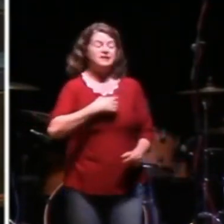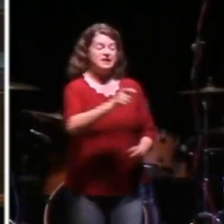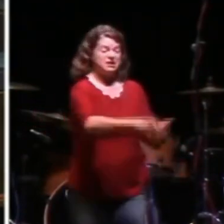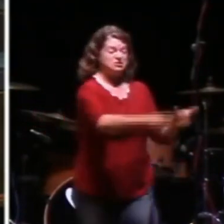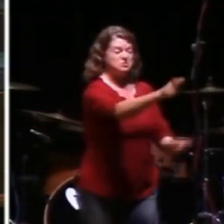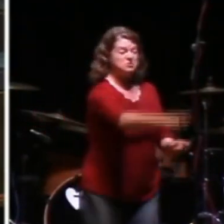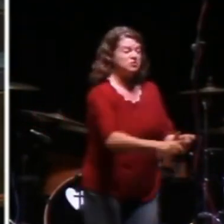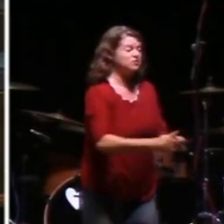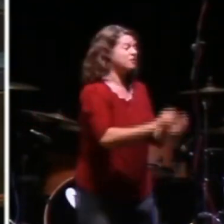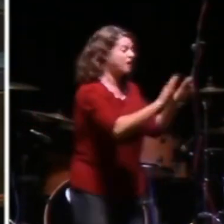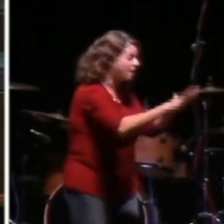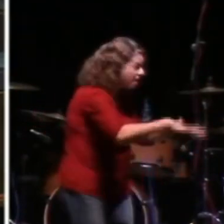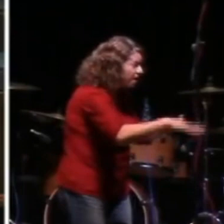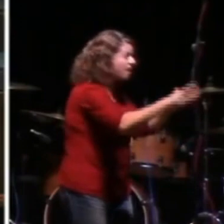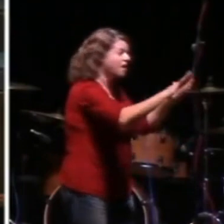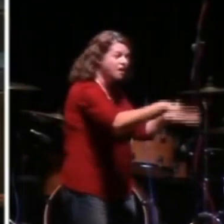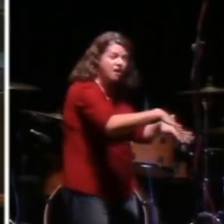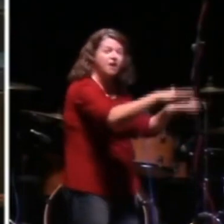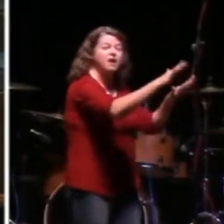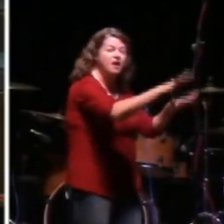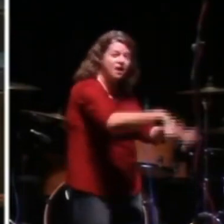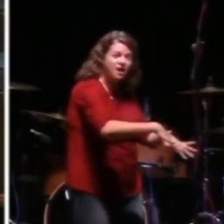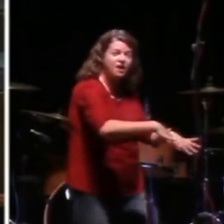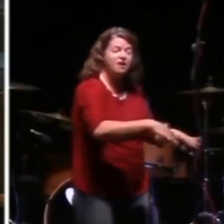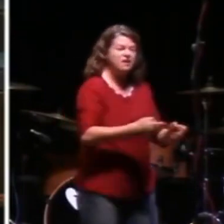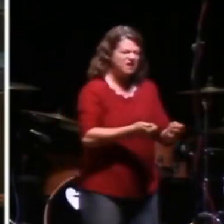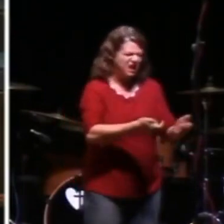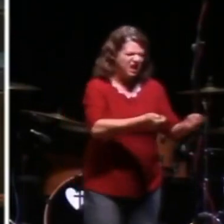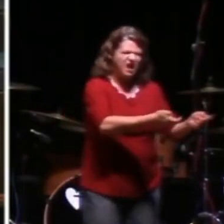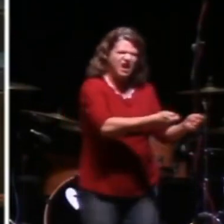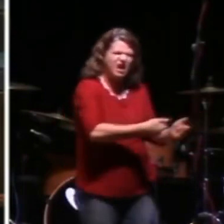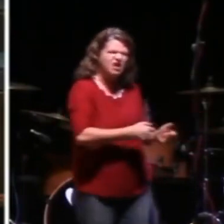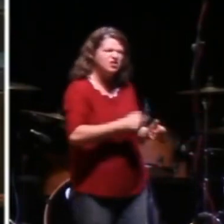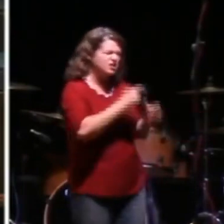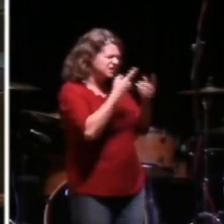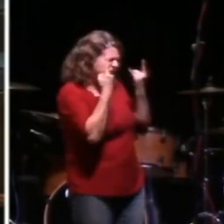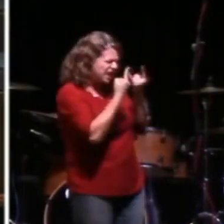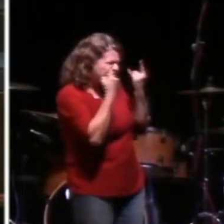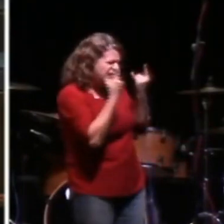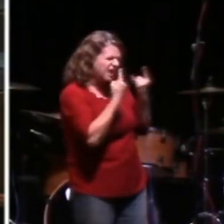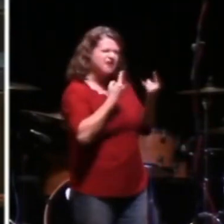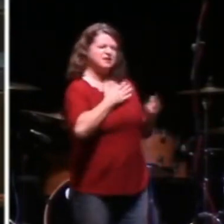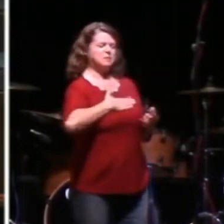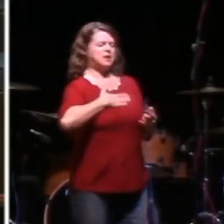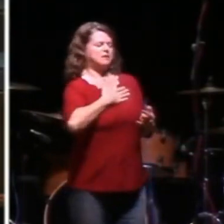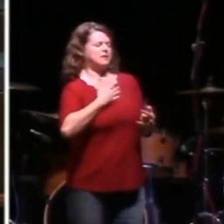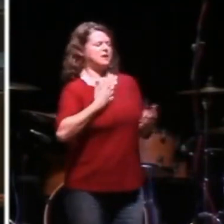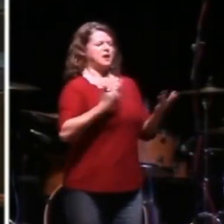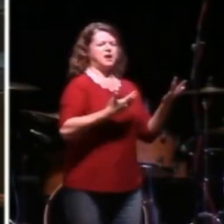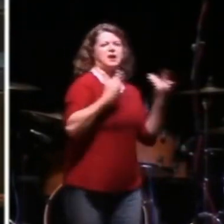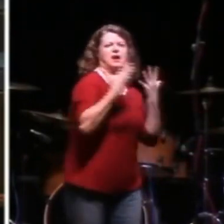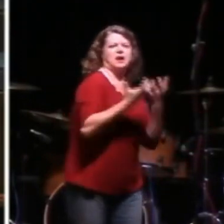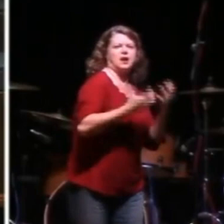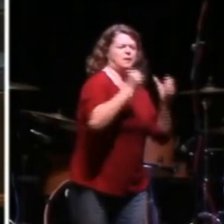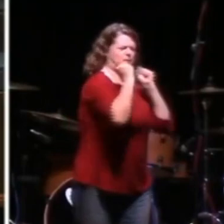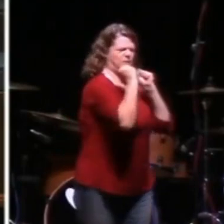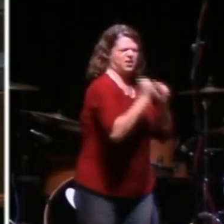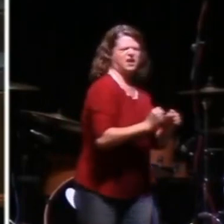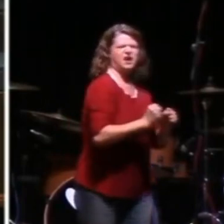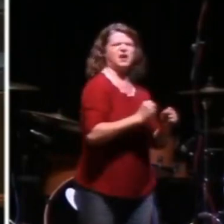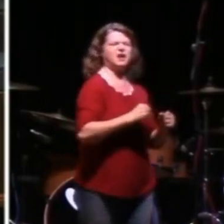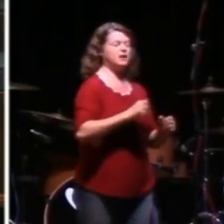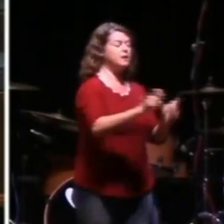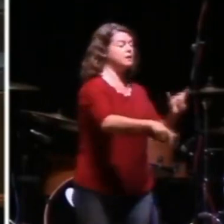que enriquecem que ficam que ganhou um poder que ganha um passeia perdem isso